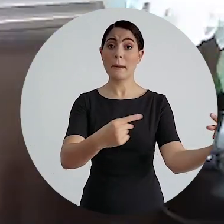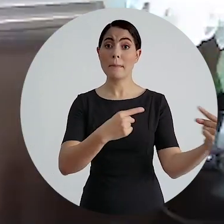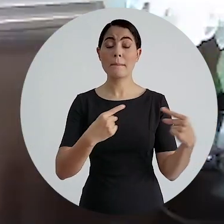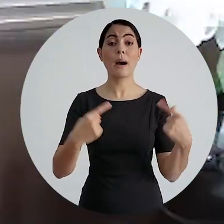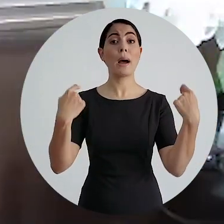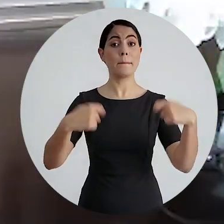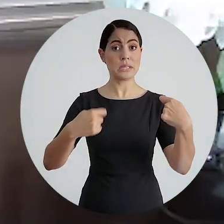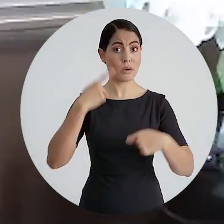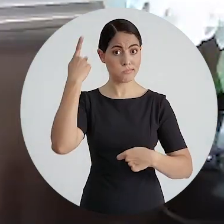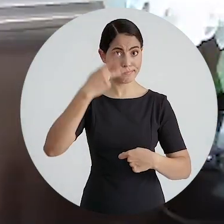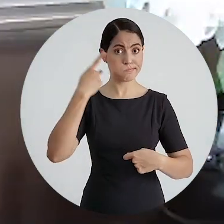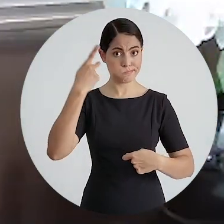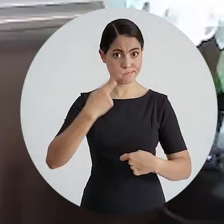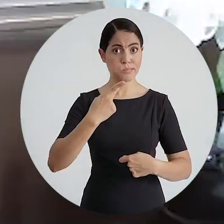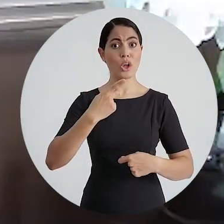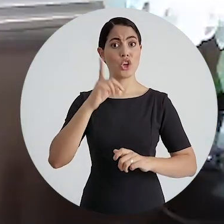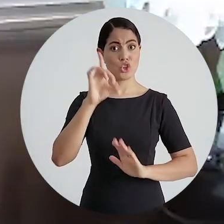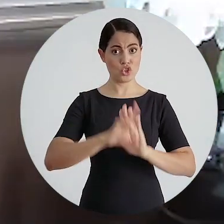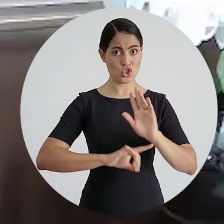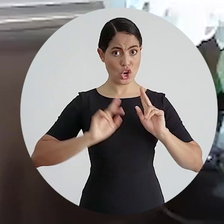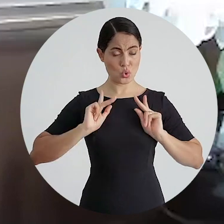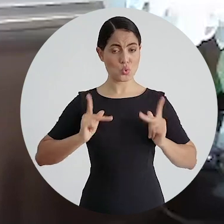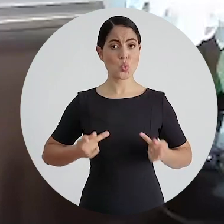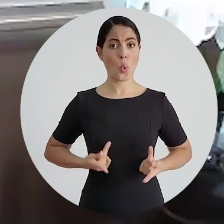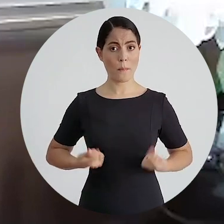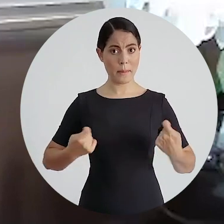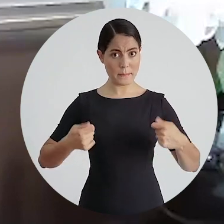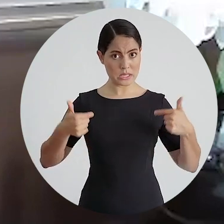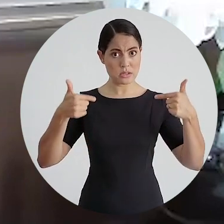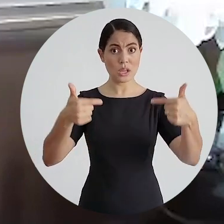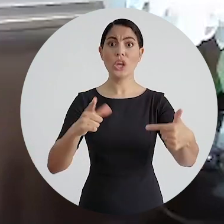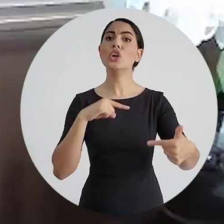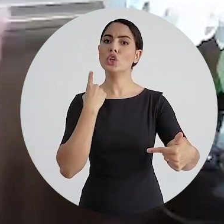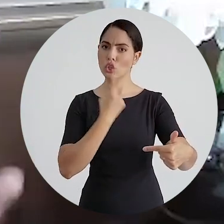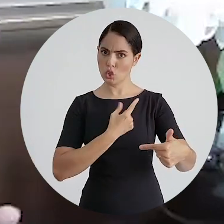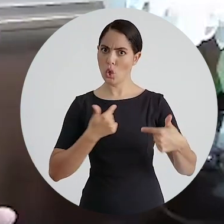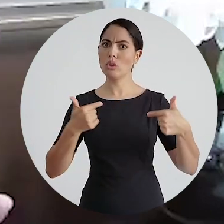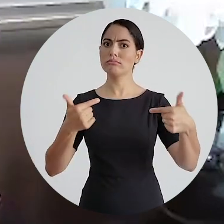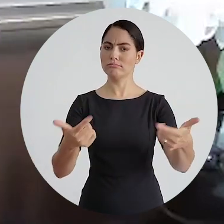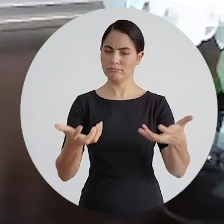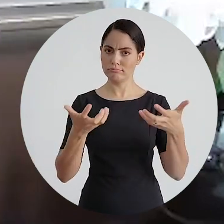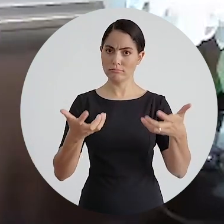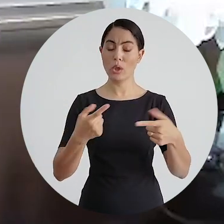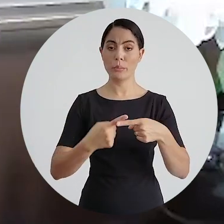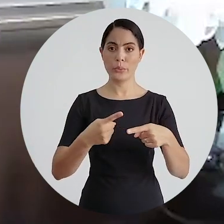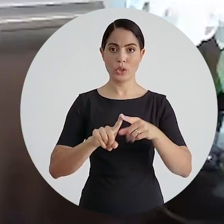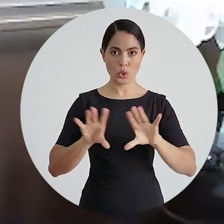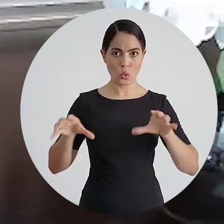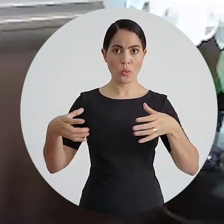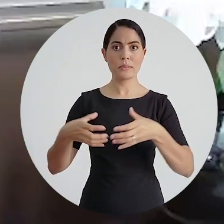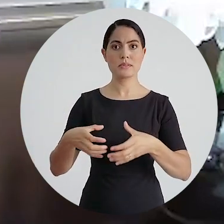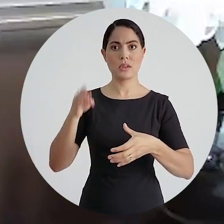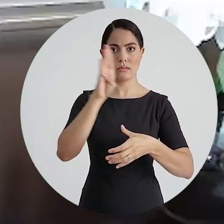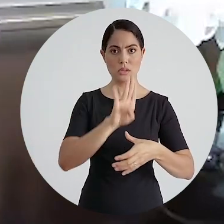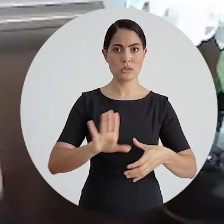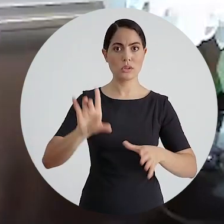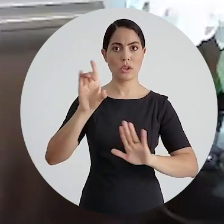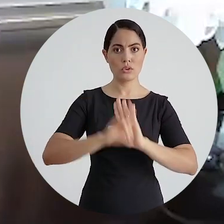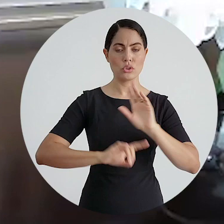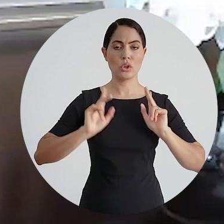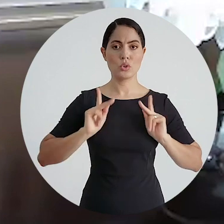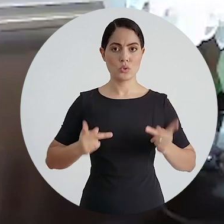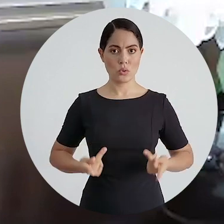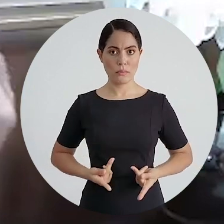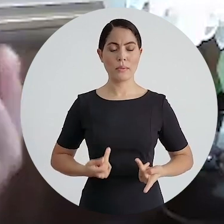debate que uma política séria de direitos humanos faz, e é o que a gente busca fazer a partir da Comissão Nacional de